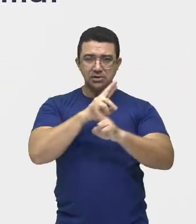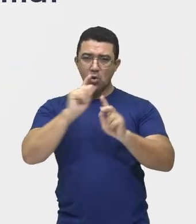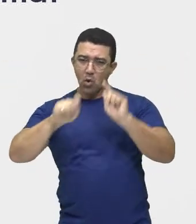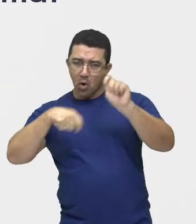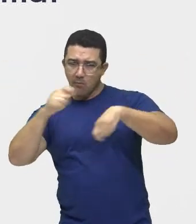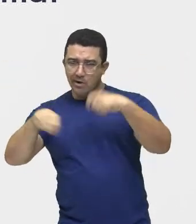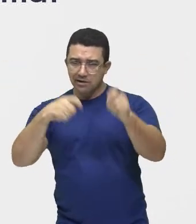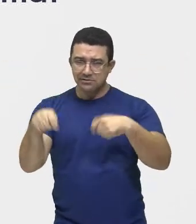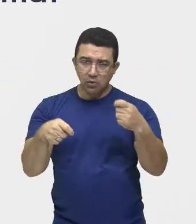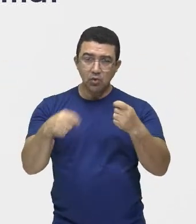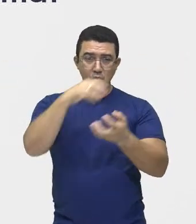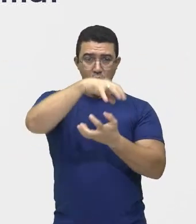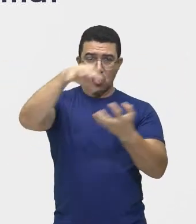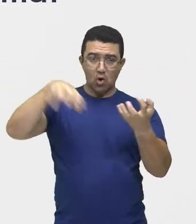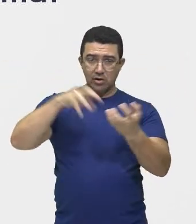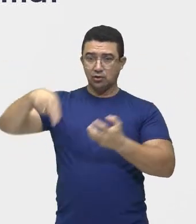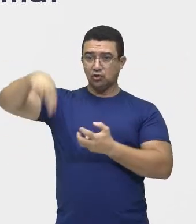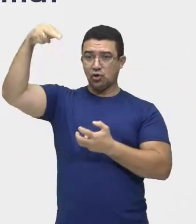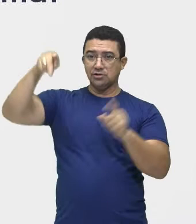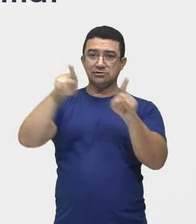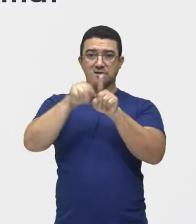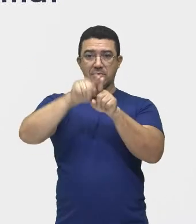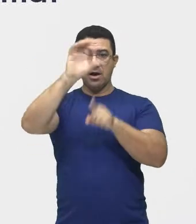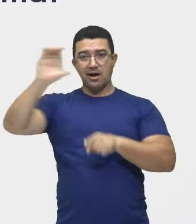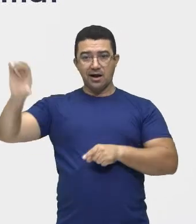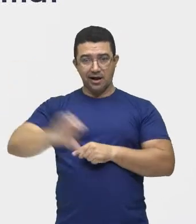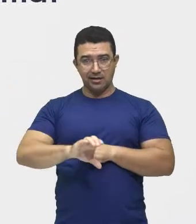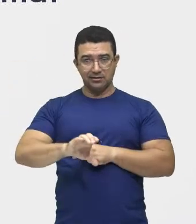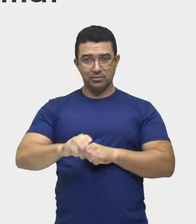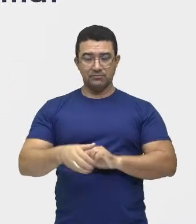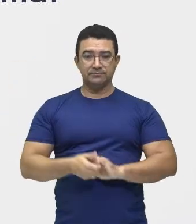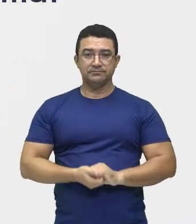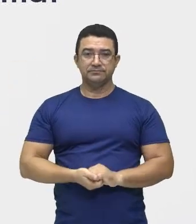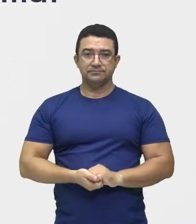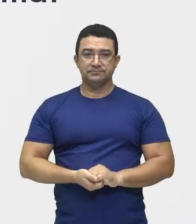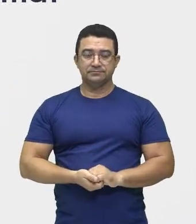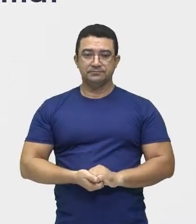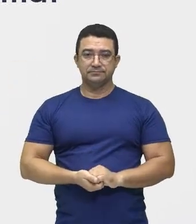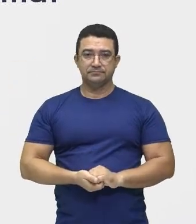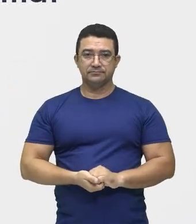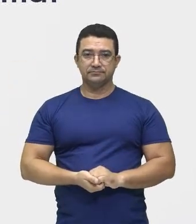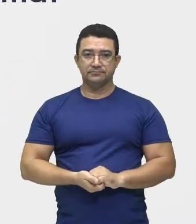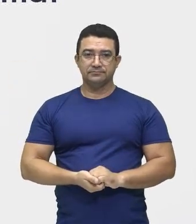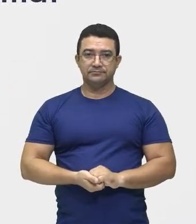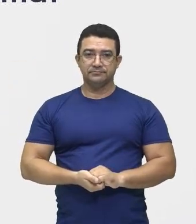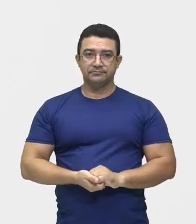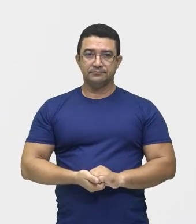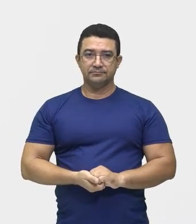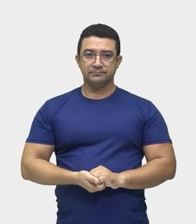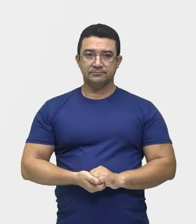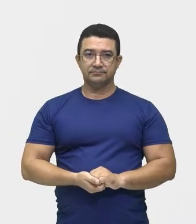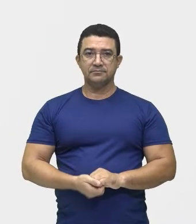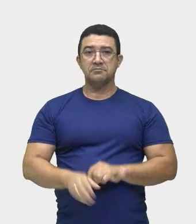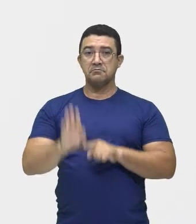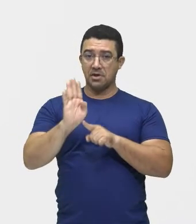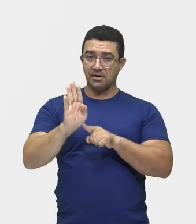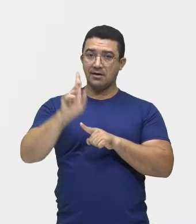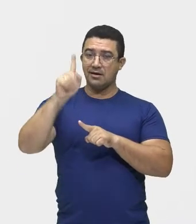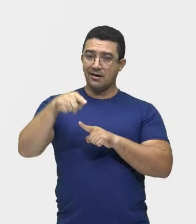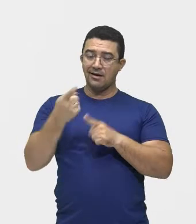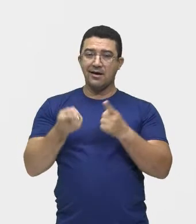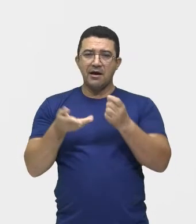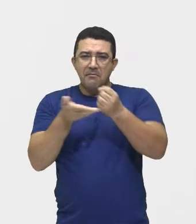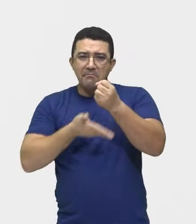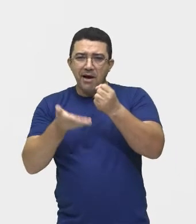e com o Caribe. Aqui está perguntando basicamente sobre as colônias do Sul. Baseava-se em uma forma